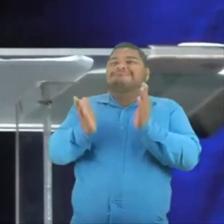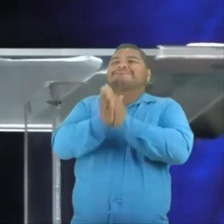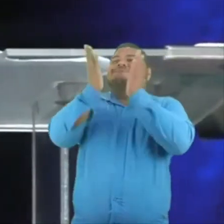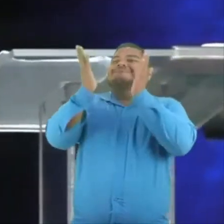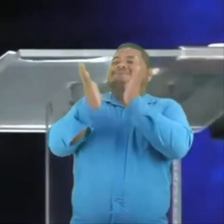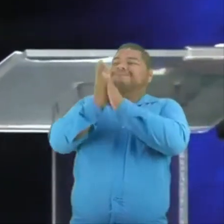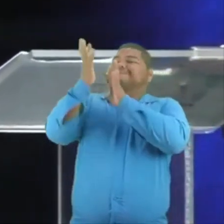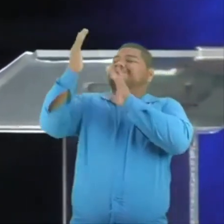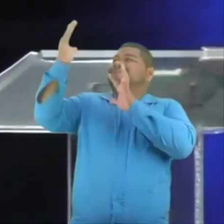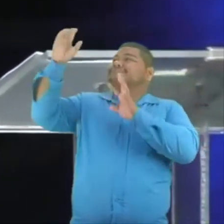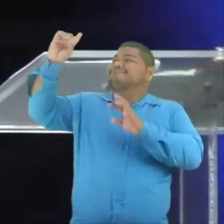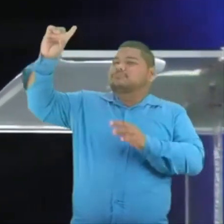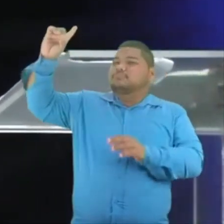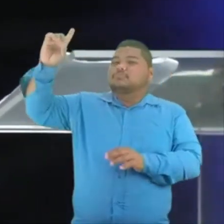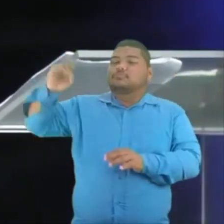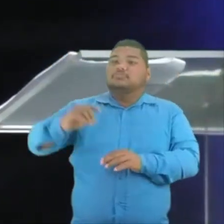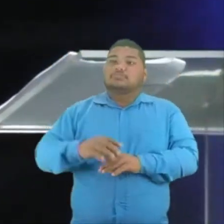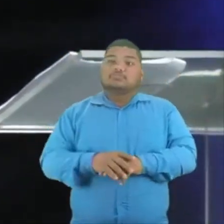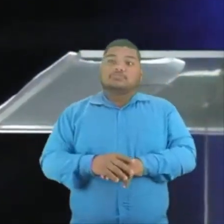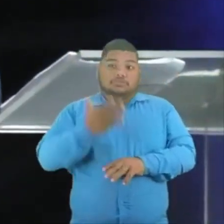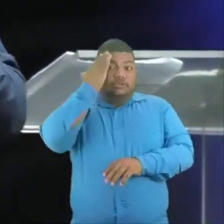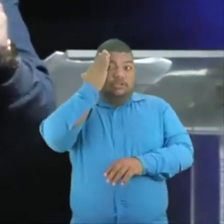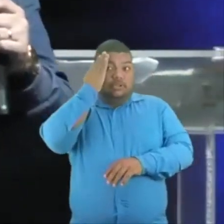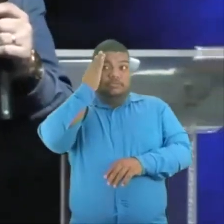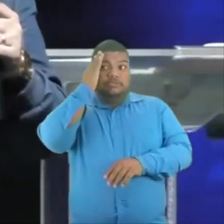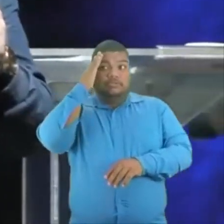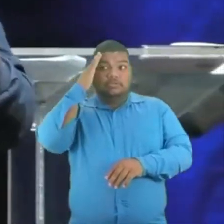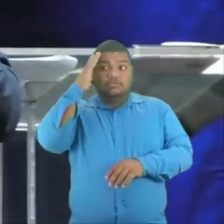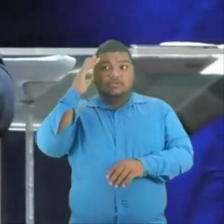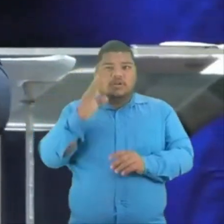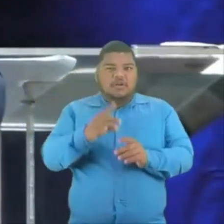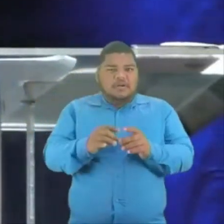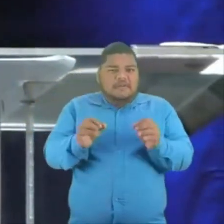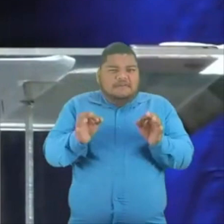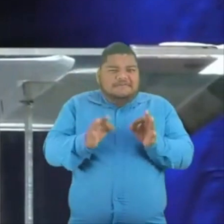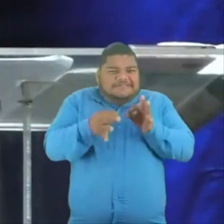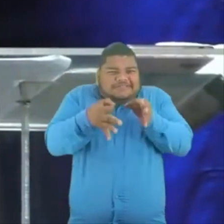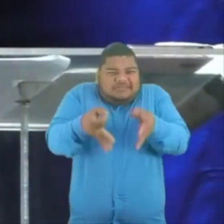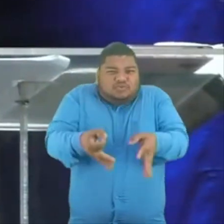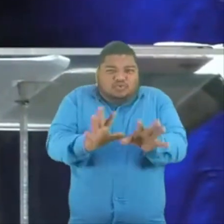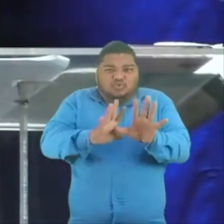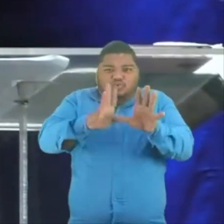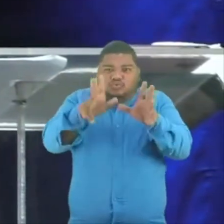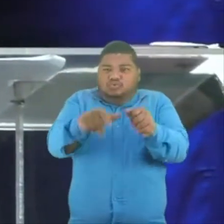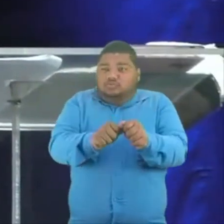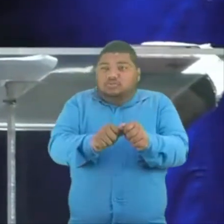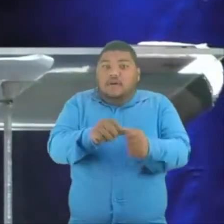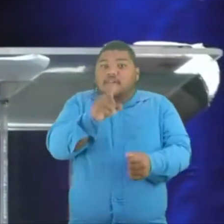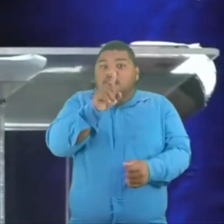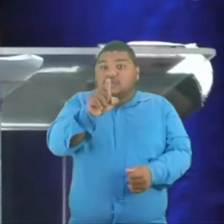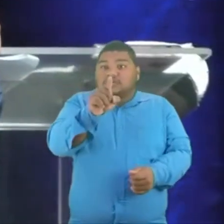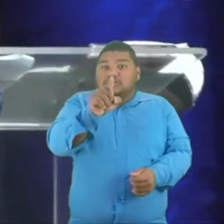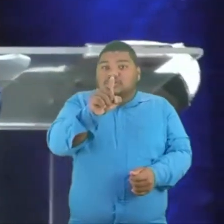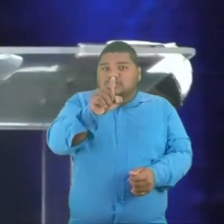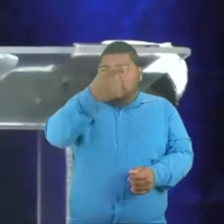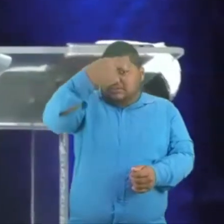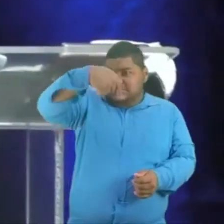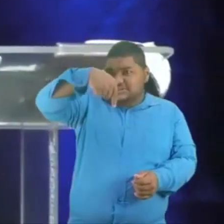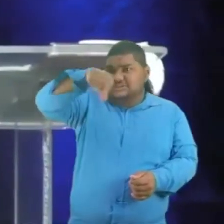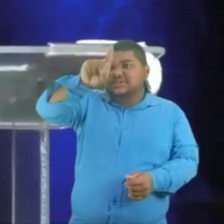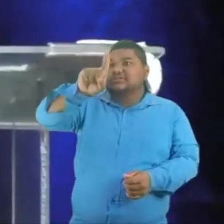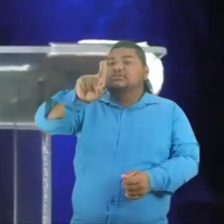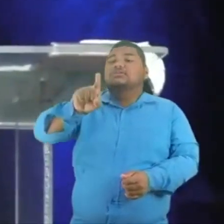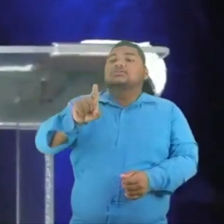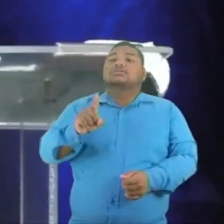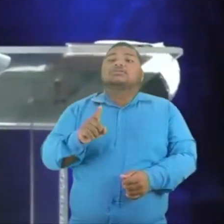Passe pela prova dando glória a Deus. Sabe? Final de tudo, você ao sair daqui, lembre-se